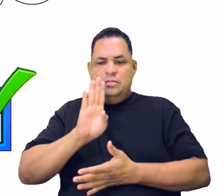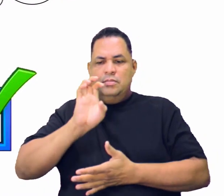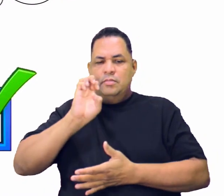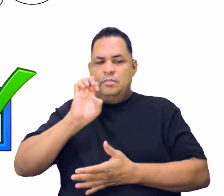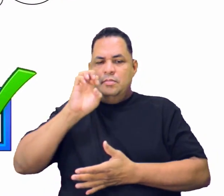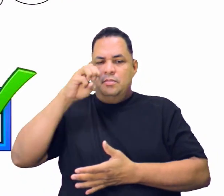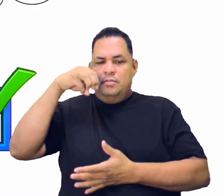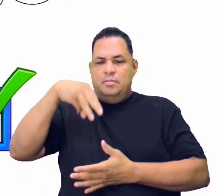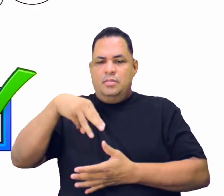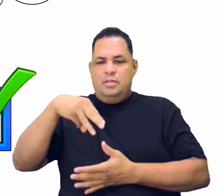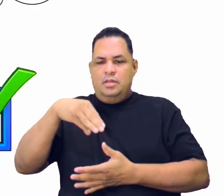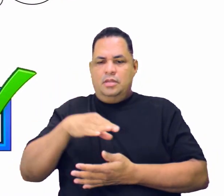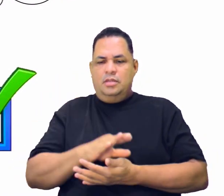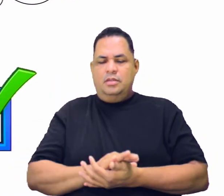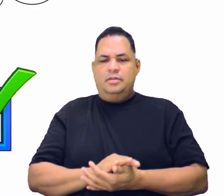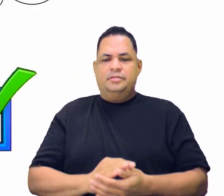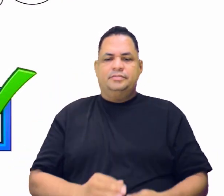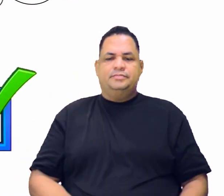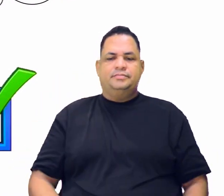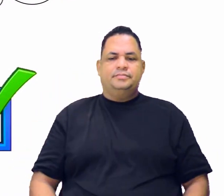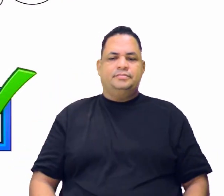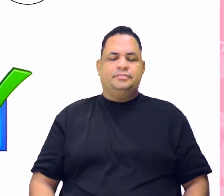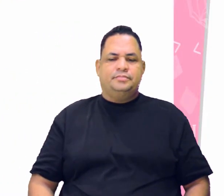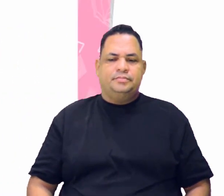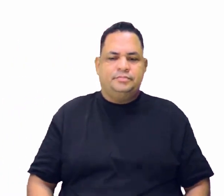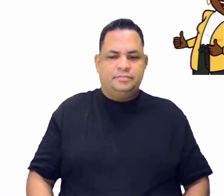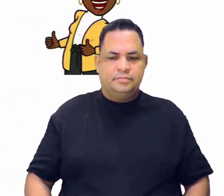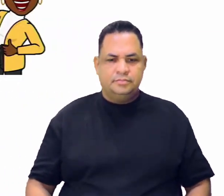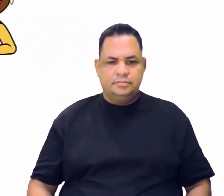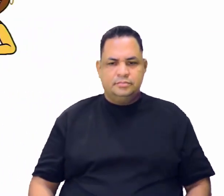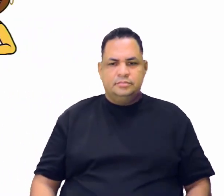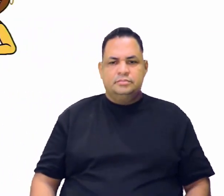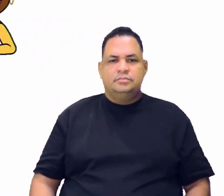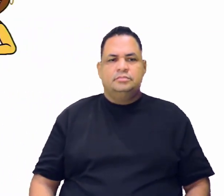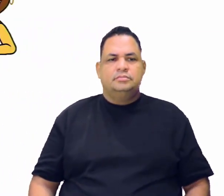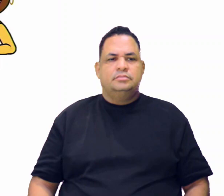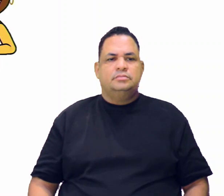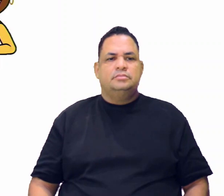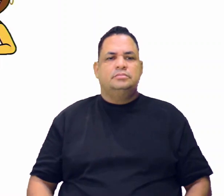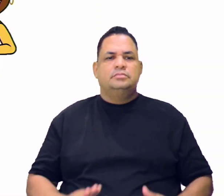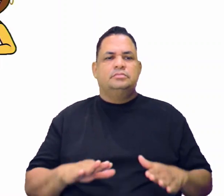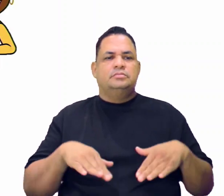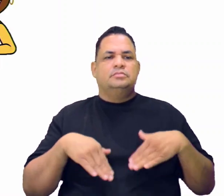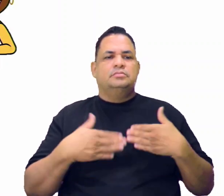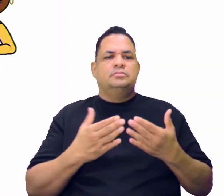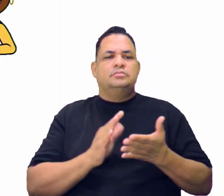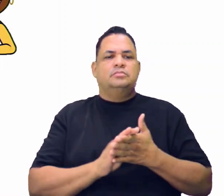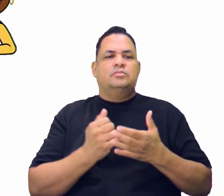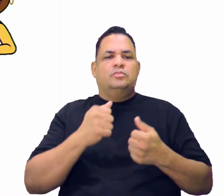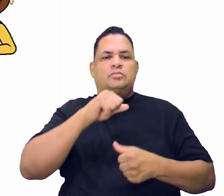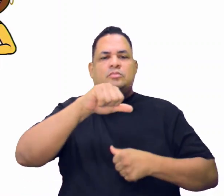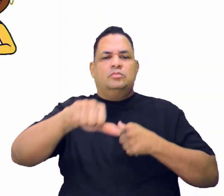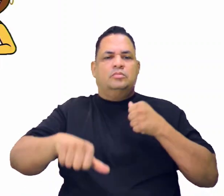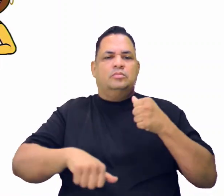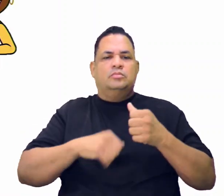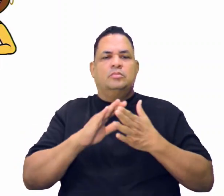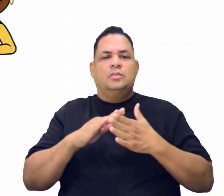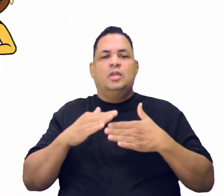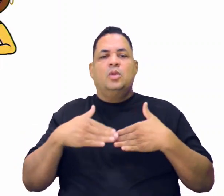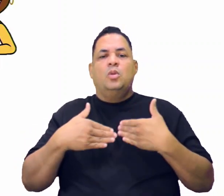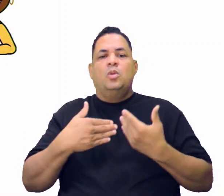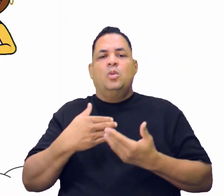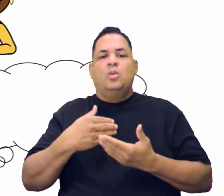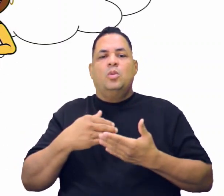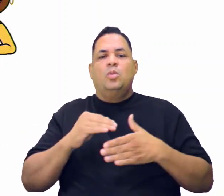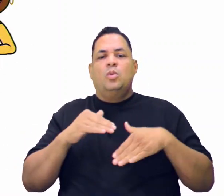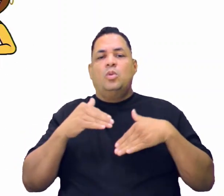com L. Vamos lá. Quando pode ser trocado por quando? Ele vai ser